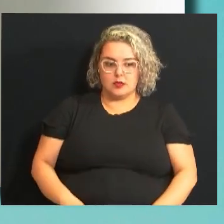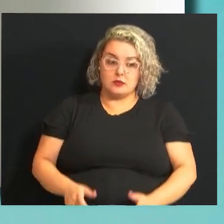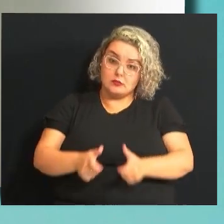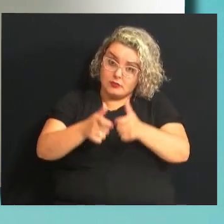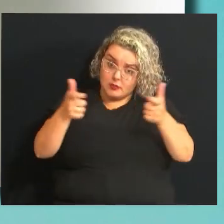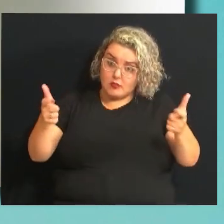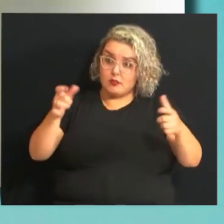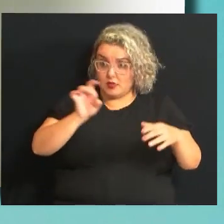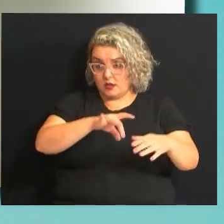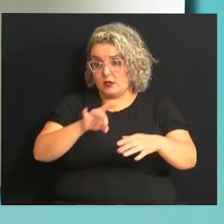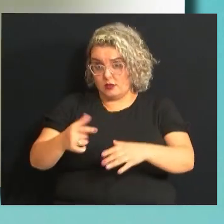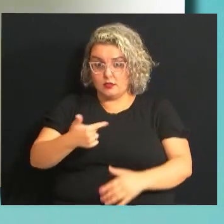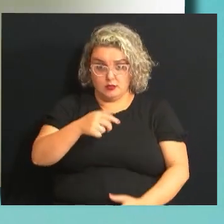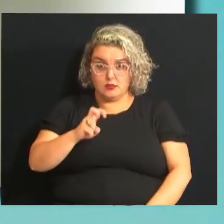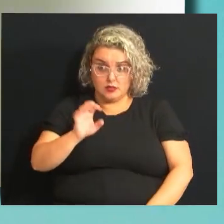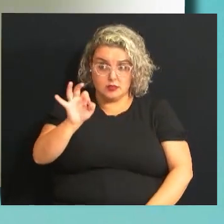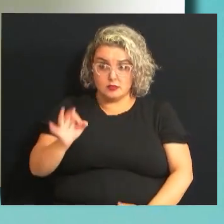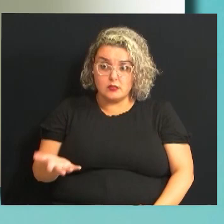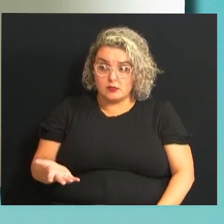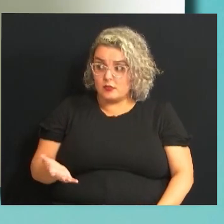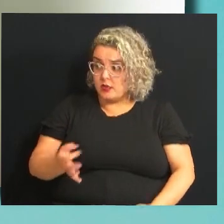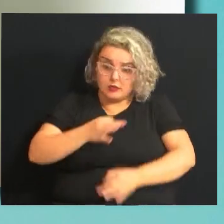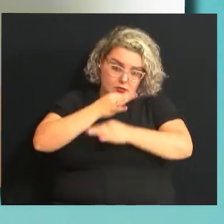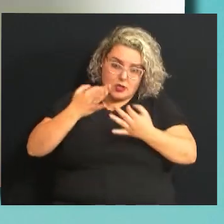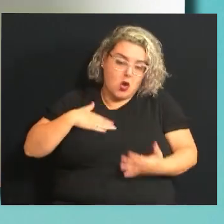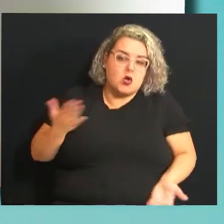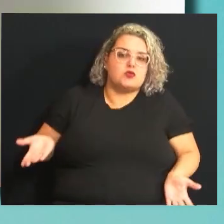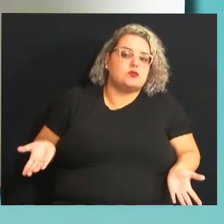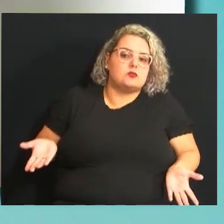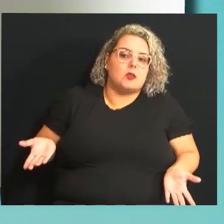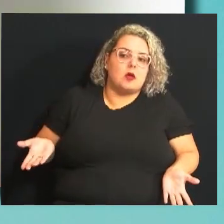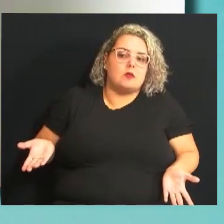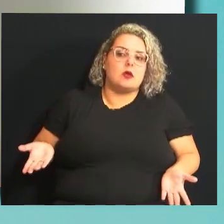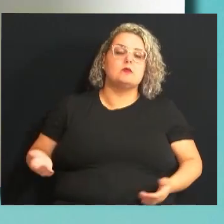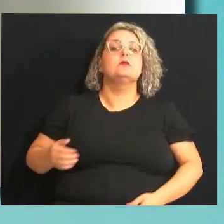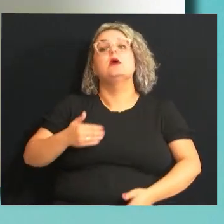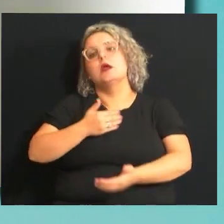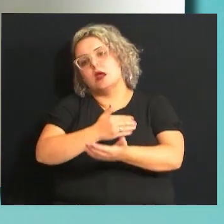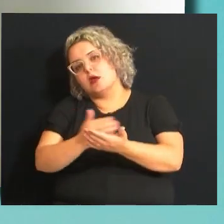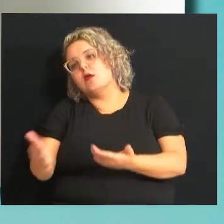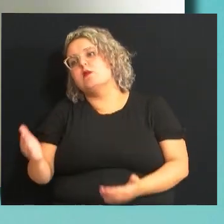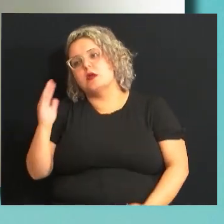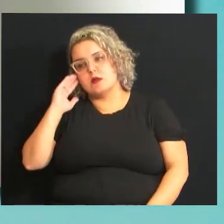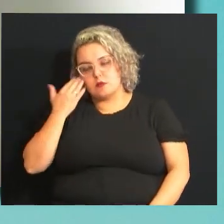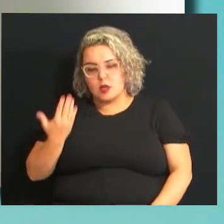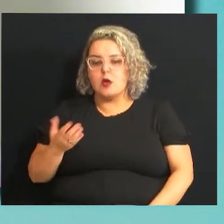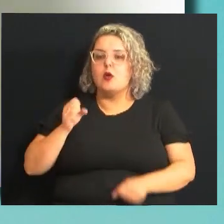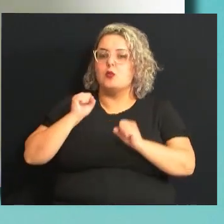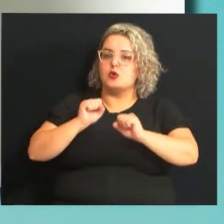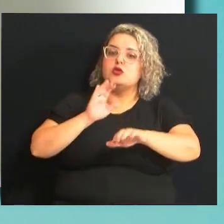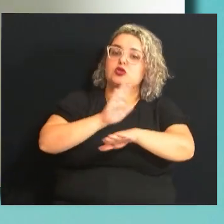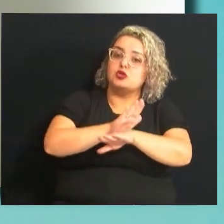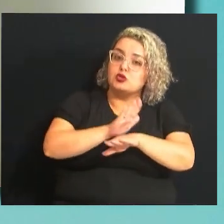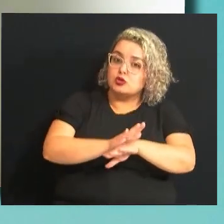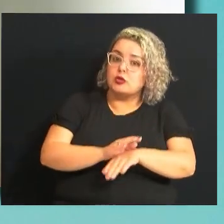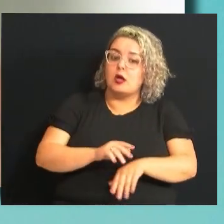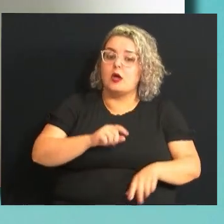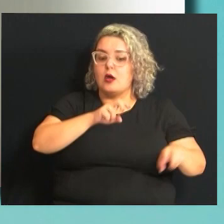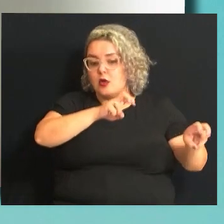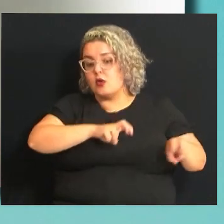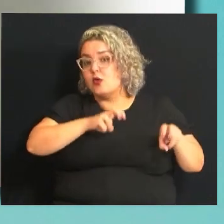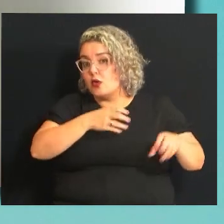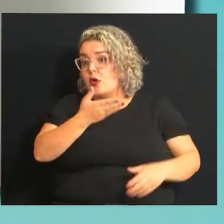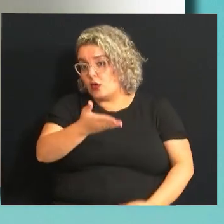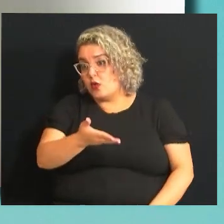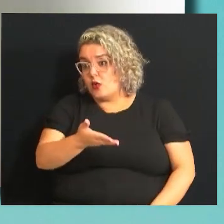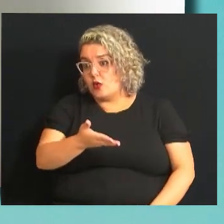comprasse de vocês e vendesse esses itens? Assim, eles falaram, bom, vocês vão aumentar a minha produtividade em 25%. Isso é ótimo para mim. Então, foi ali que a